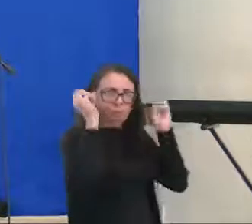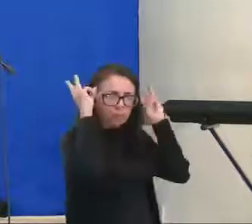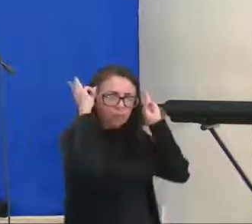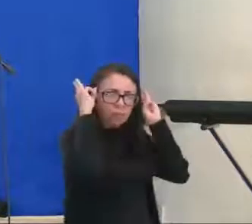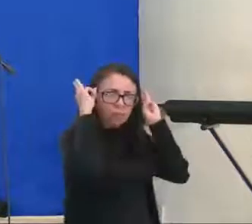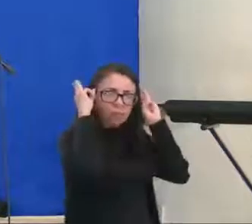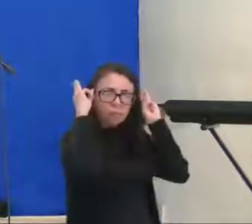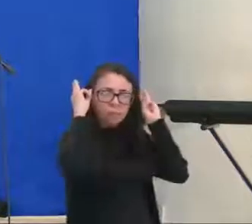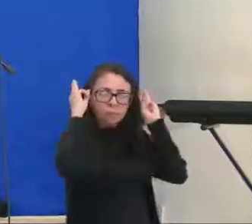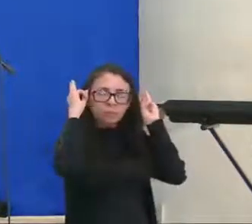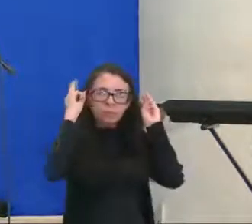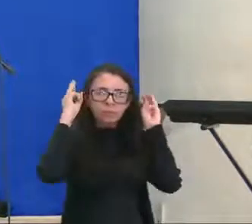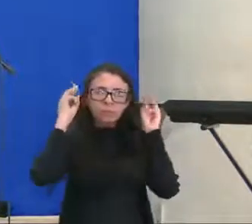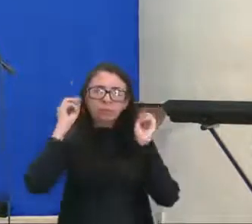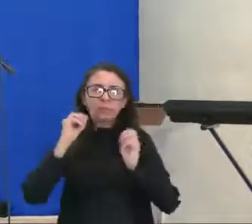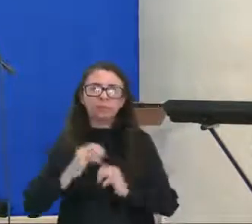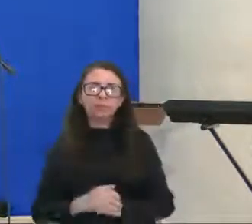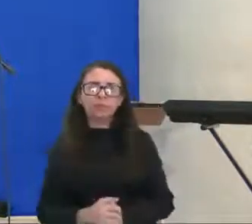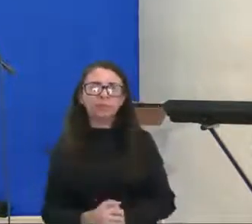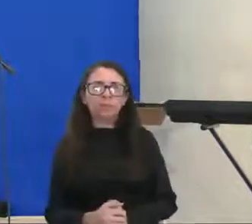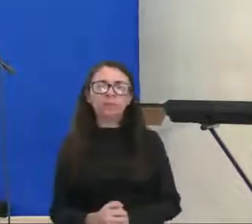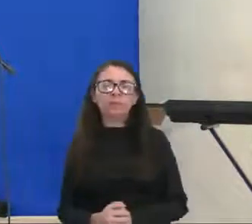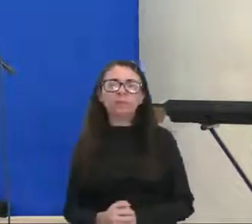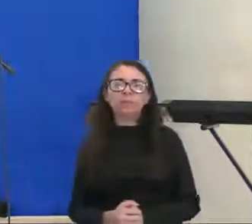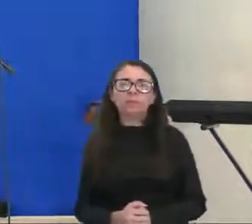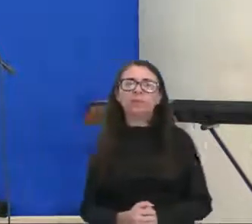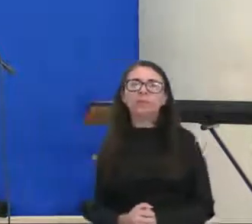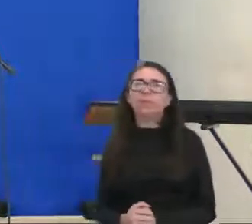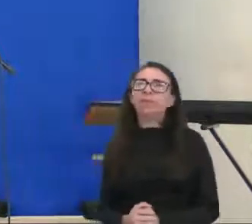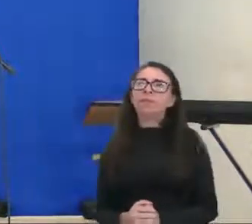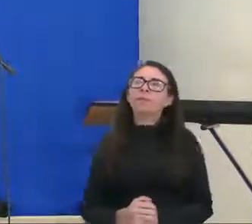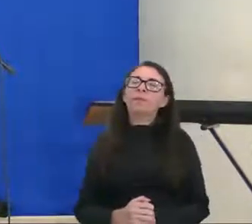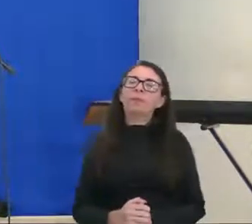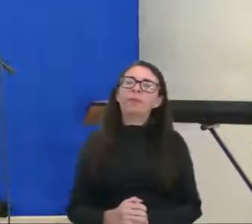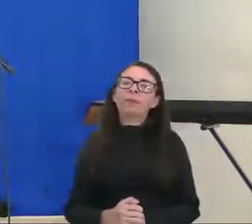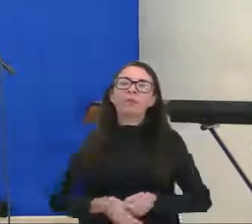a tarefa. Quando o Espírito Santo age,